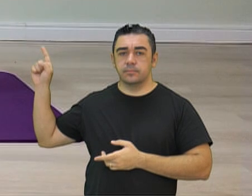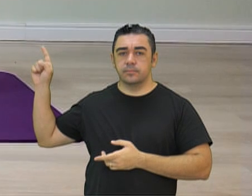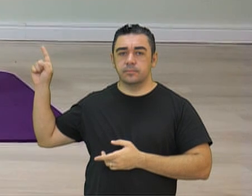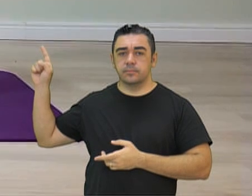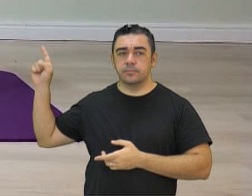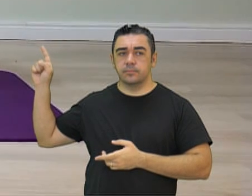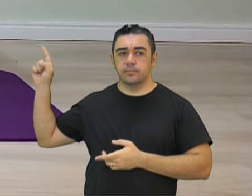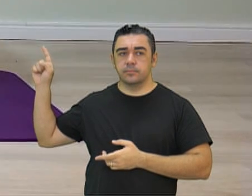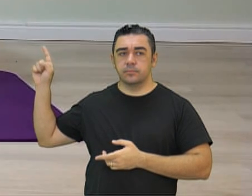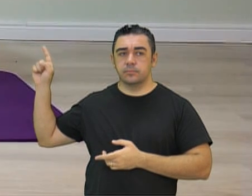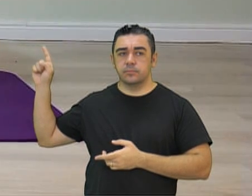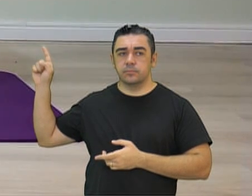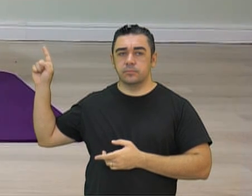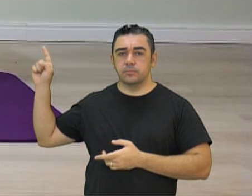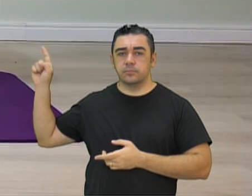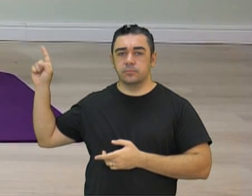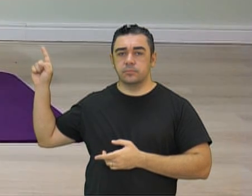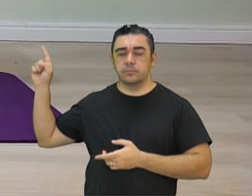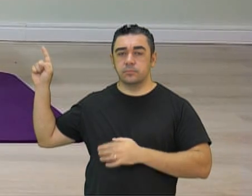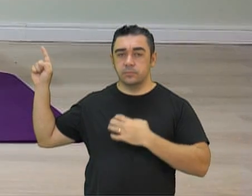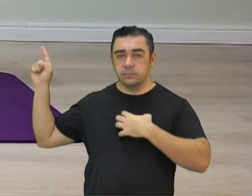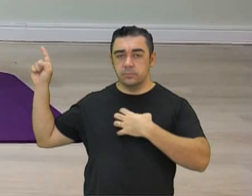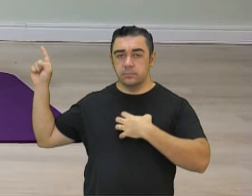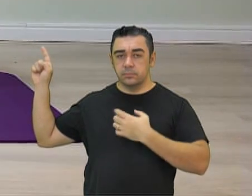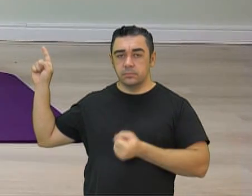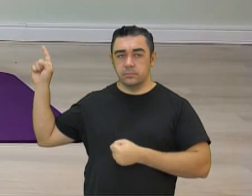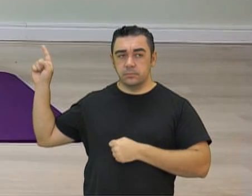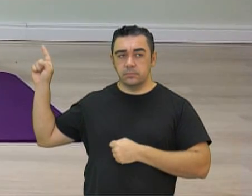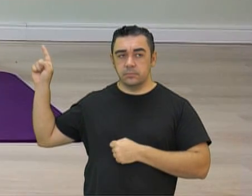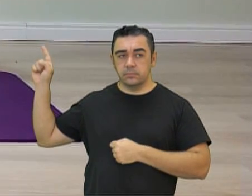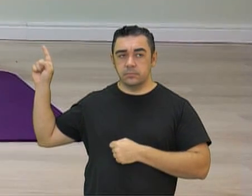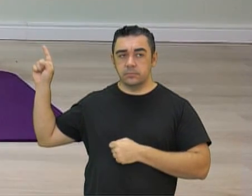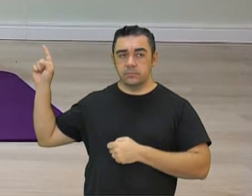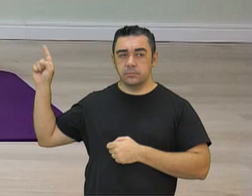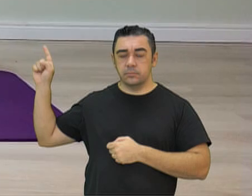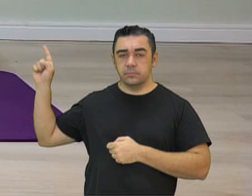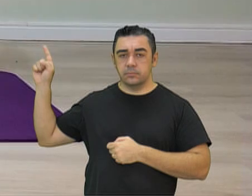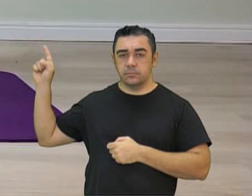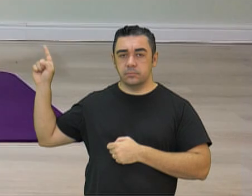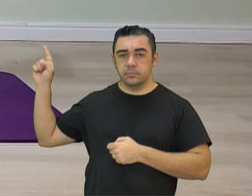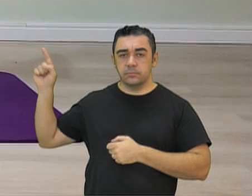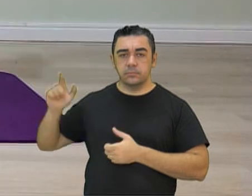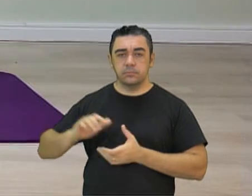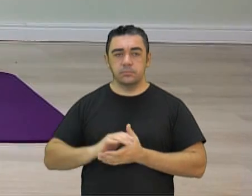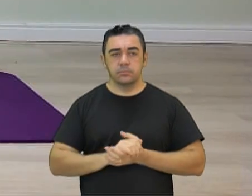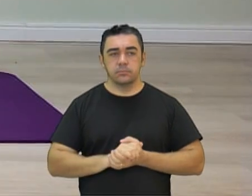flexionada, estende, e aí eu subo, ó.